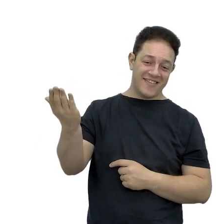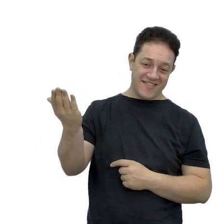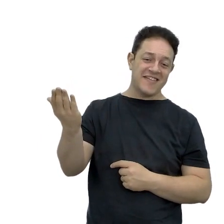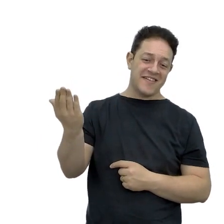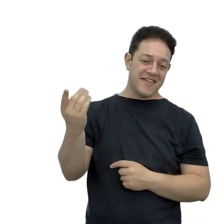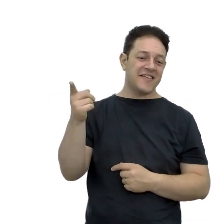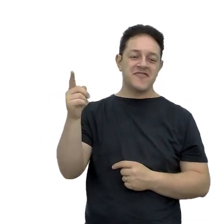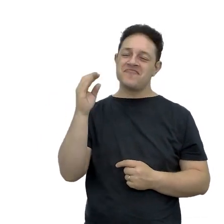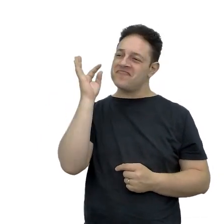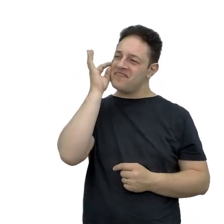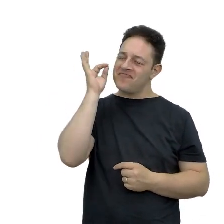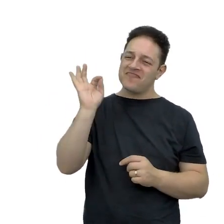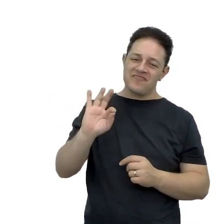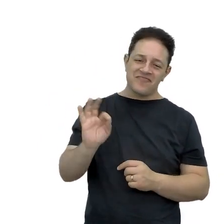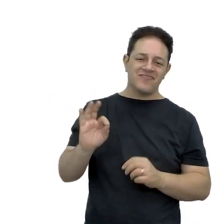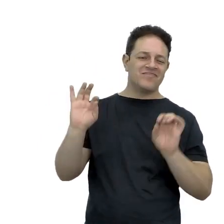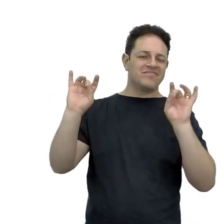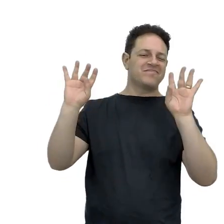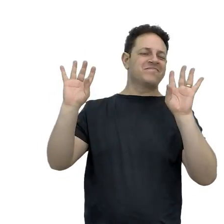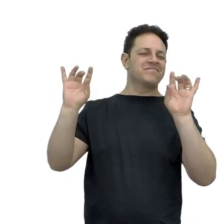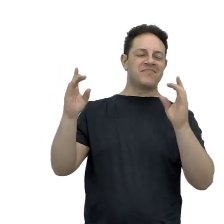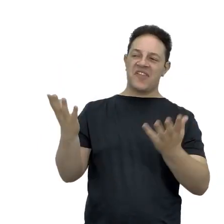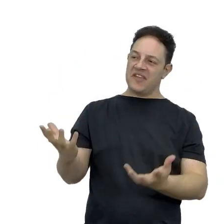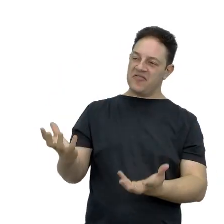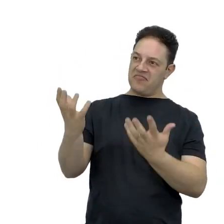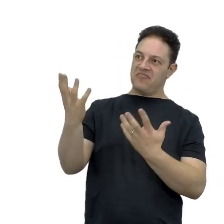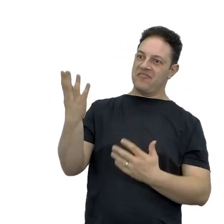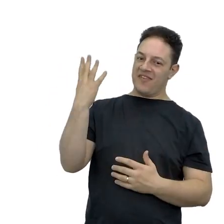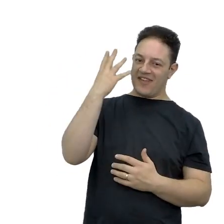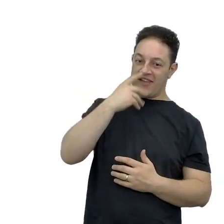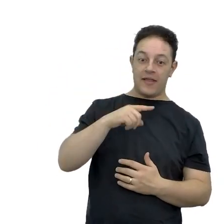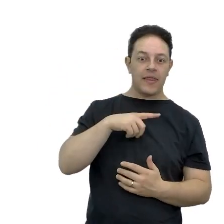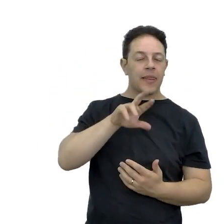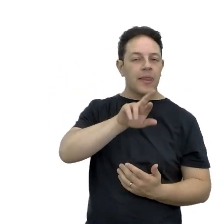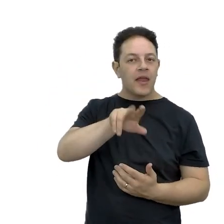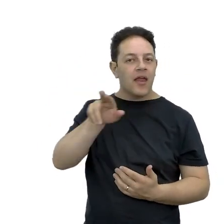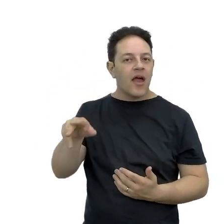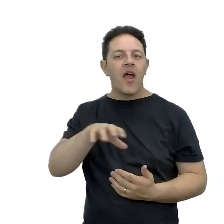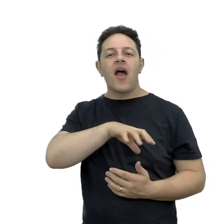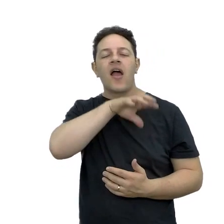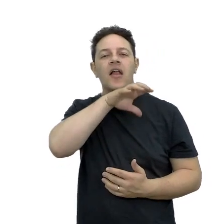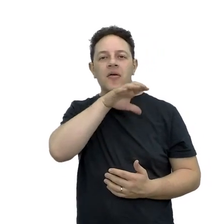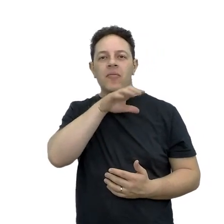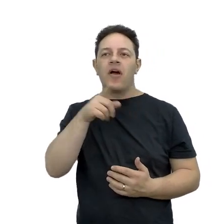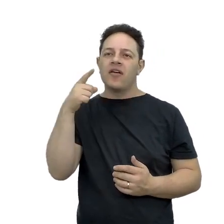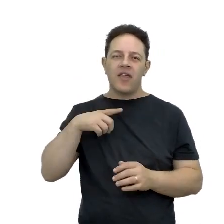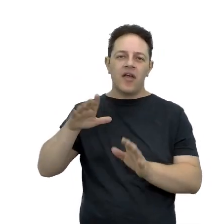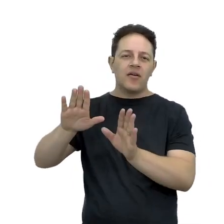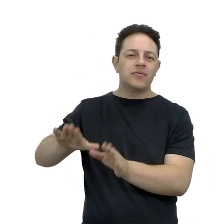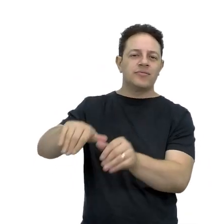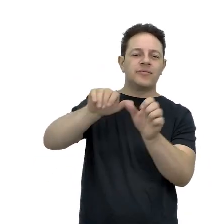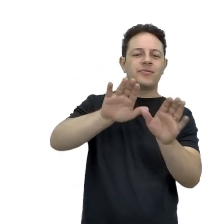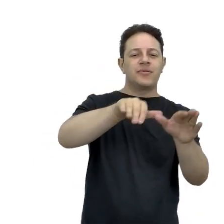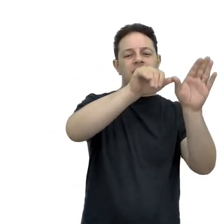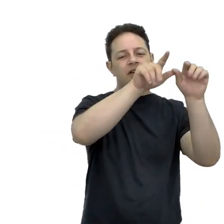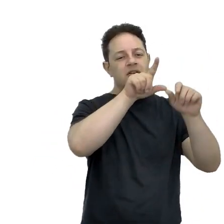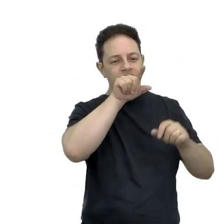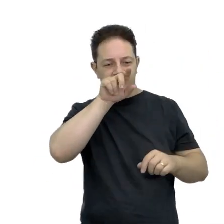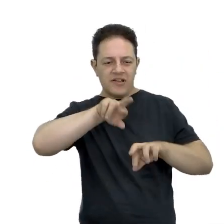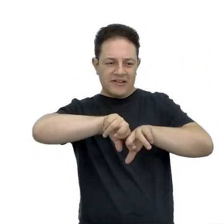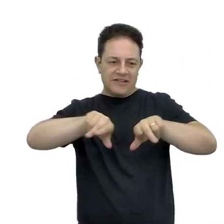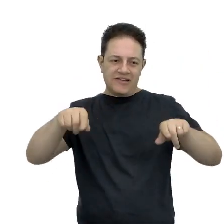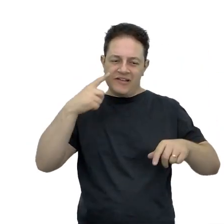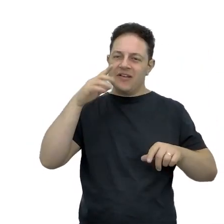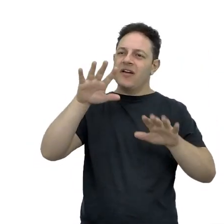tão majestosas aí, de tantos animais diversos que nós temos